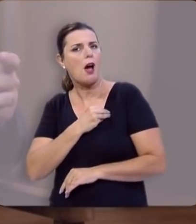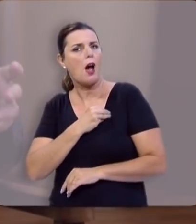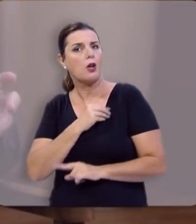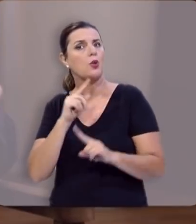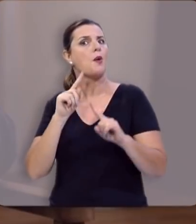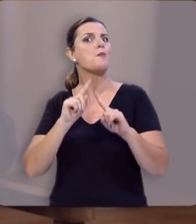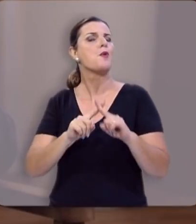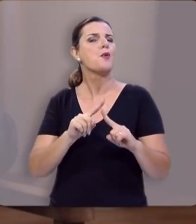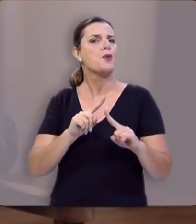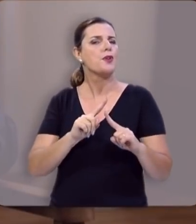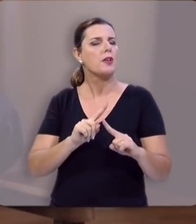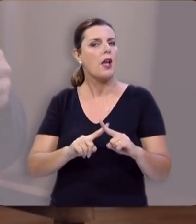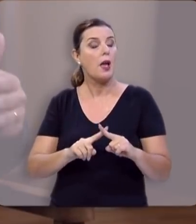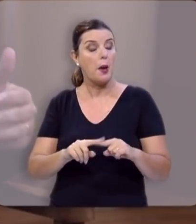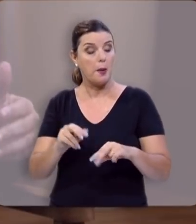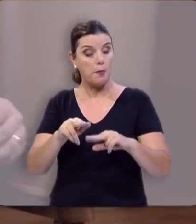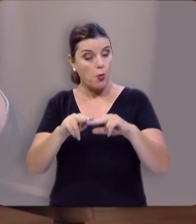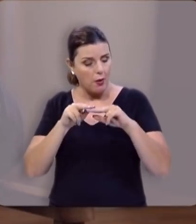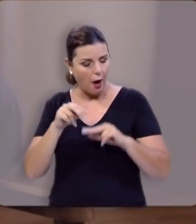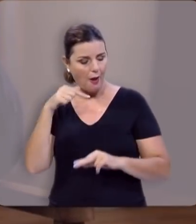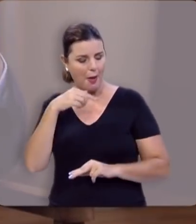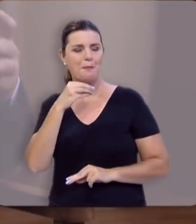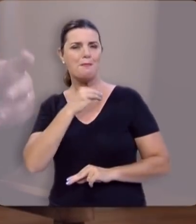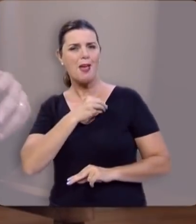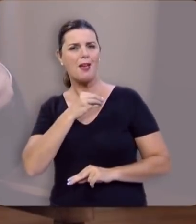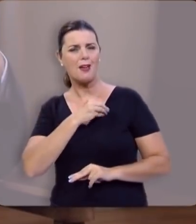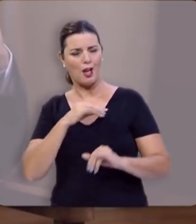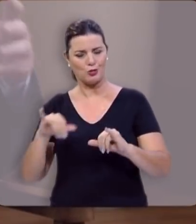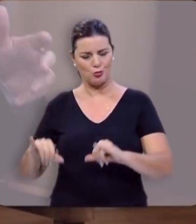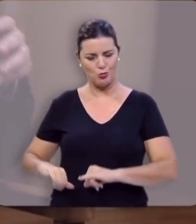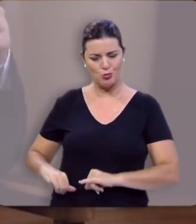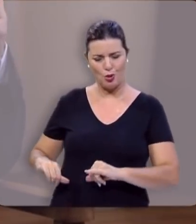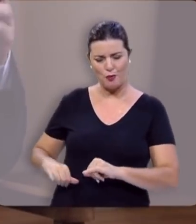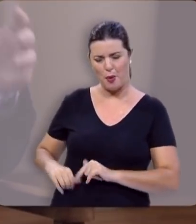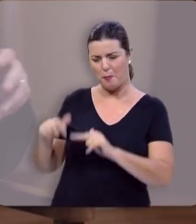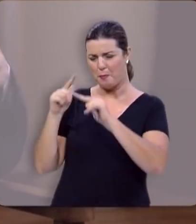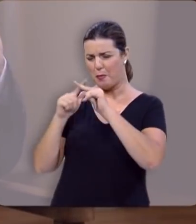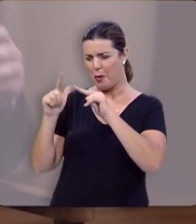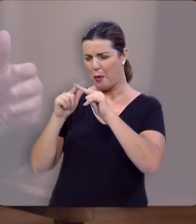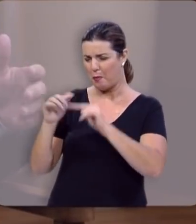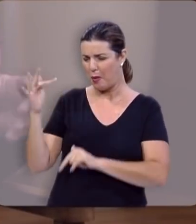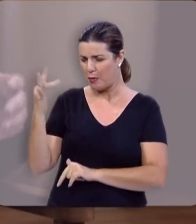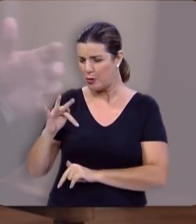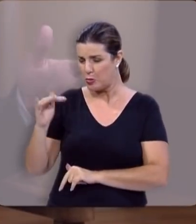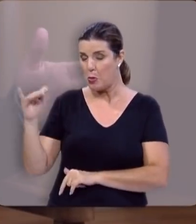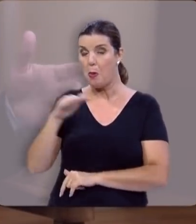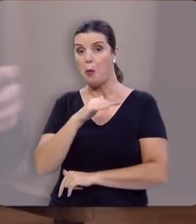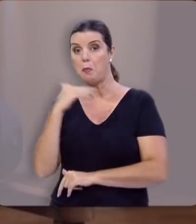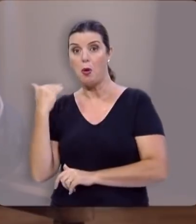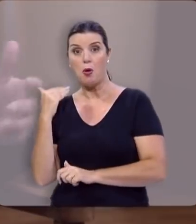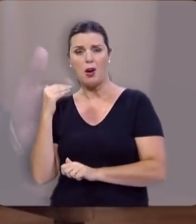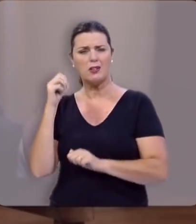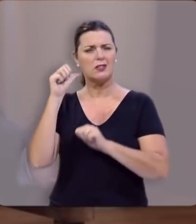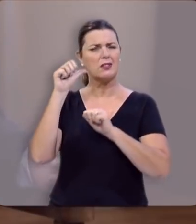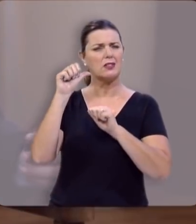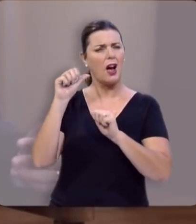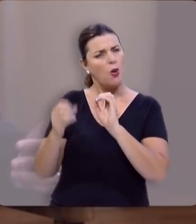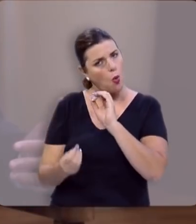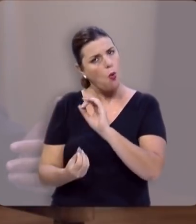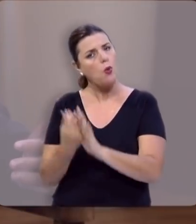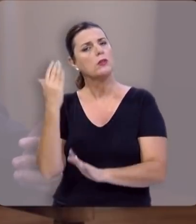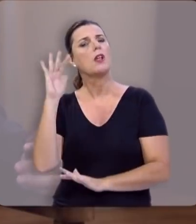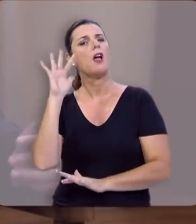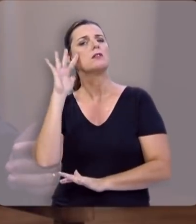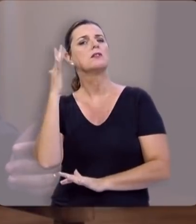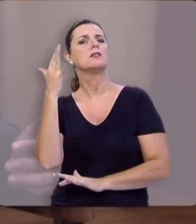é exatamente por causa dele que o sofrimento, o caos, a dor, a morte se tornam uma realidade, uma